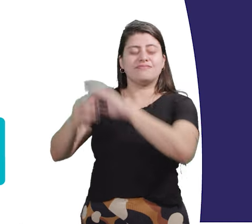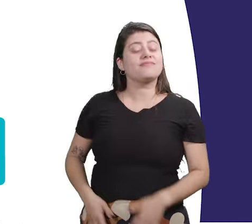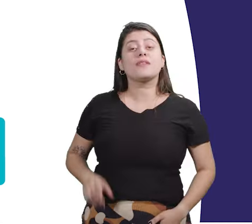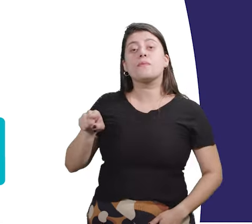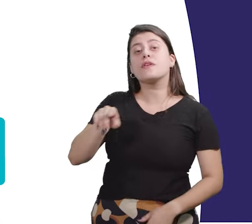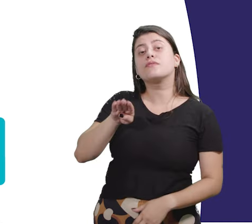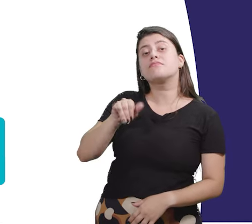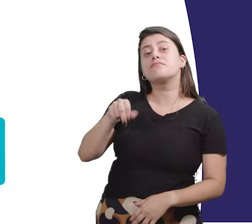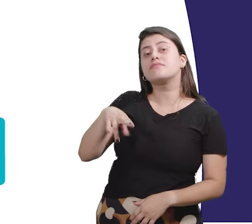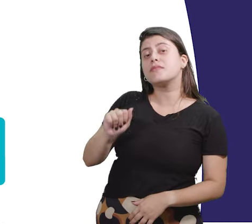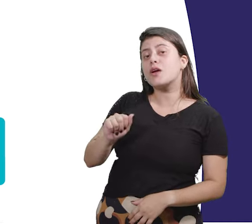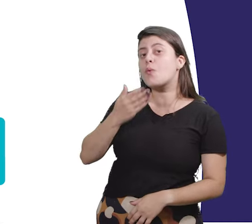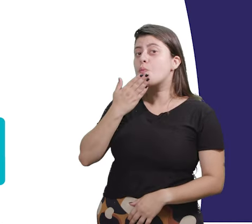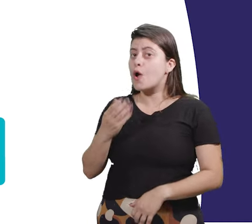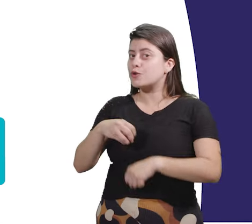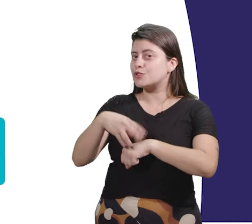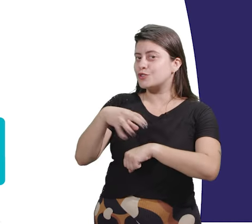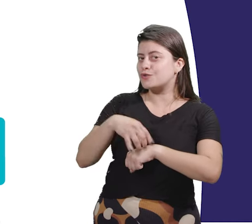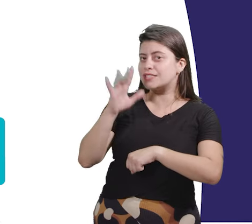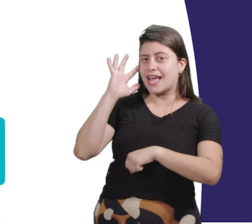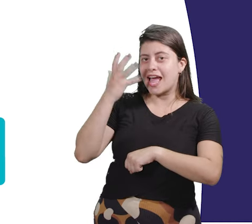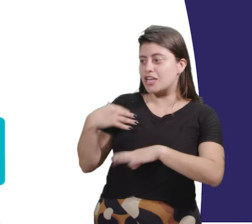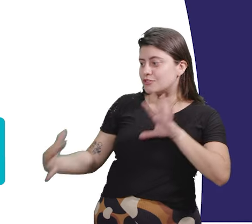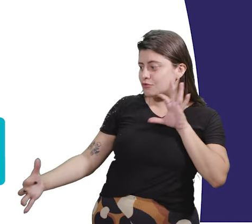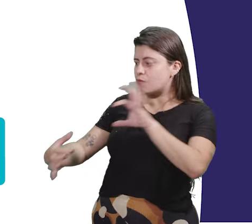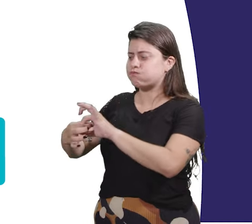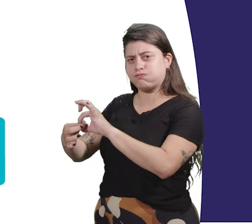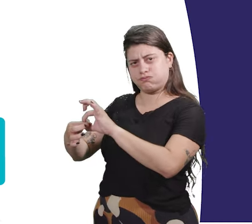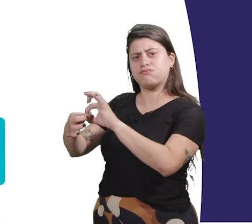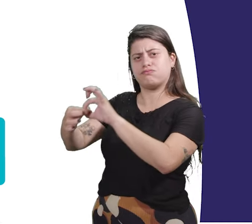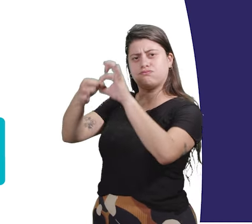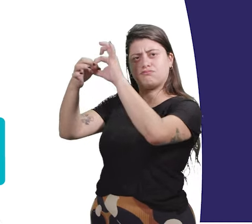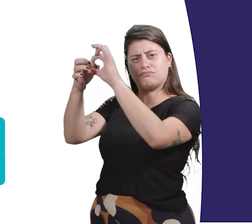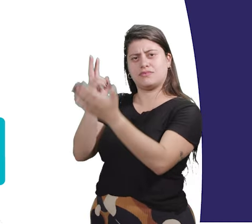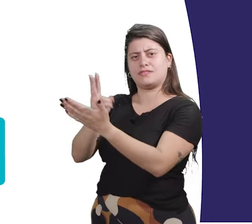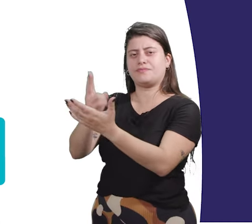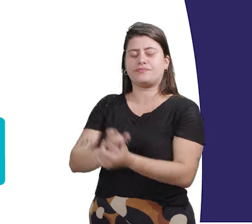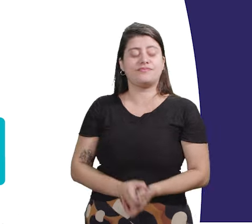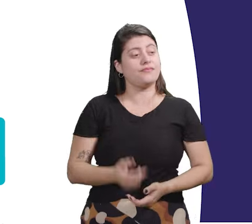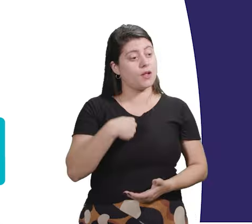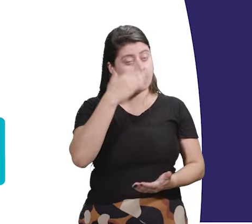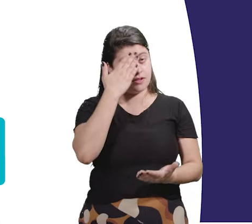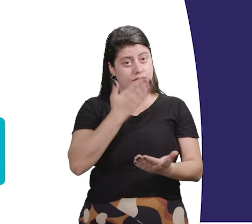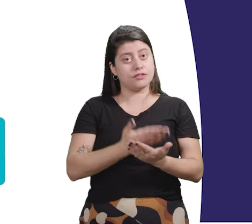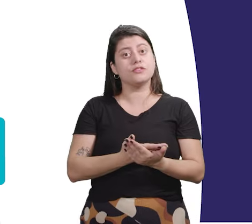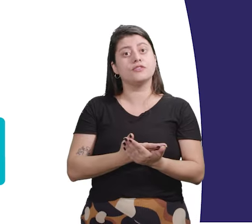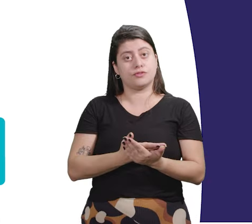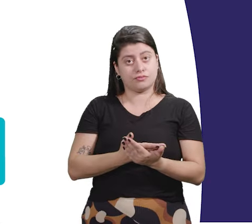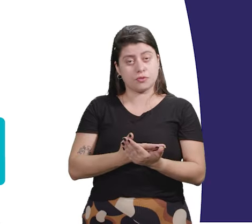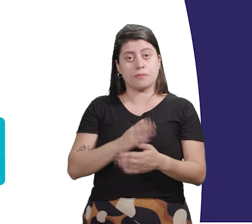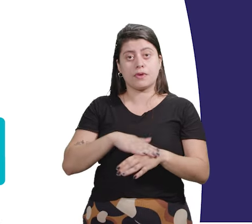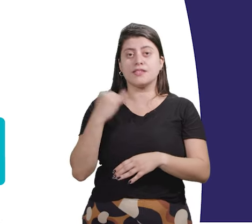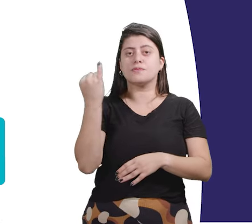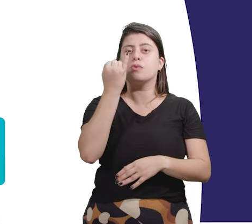dicas que você deixa para a gente fortalecer esses laços com as nossas crianças? Eu acredito que, acima de tudo e antes de tudo, o